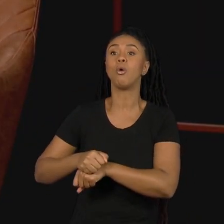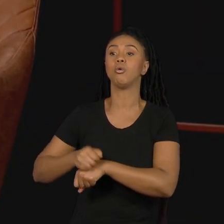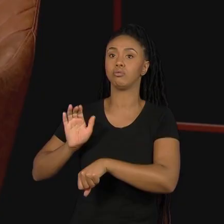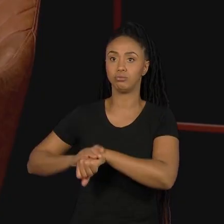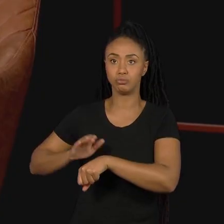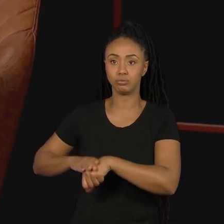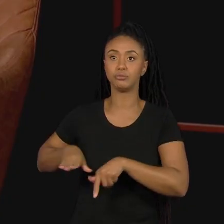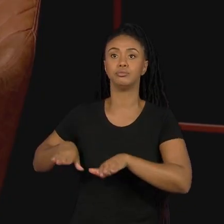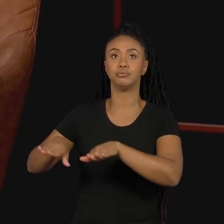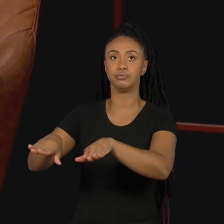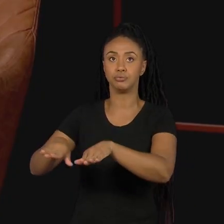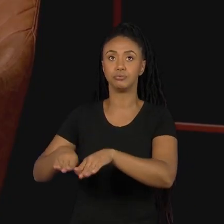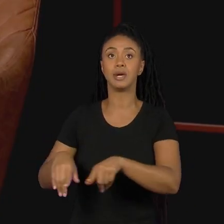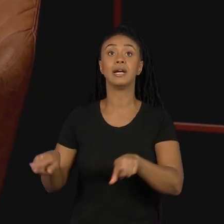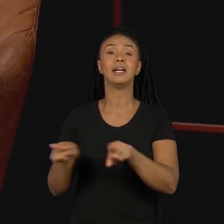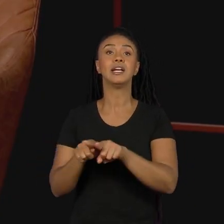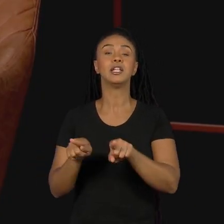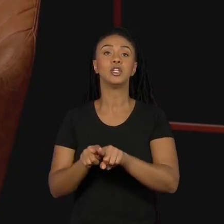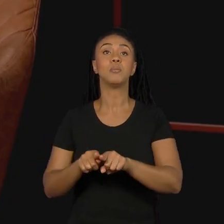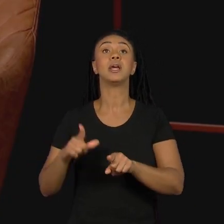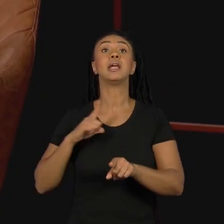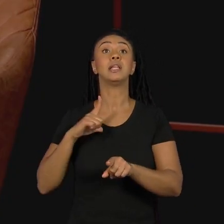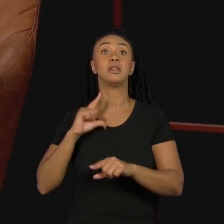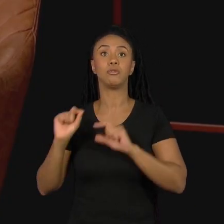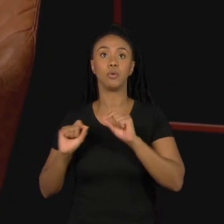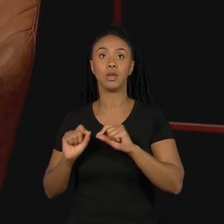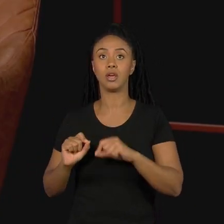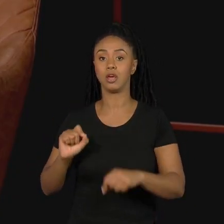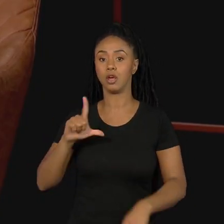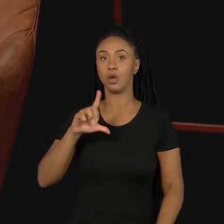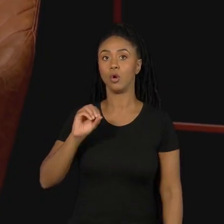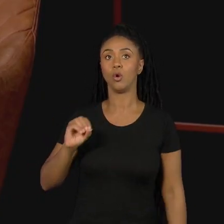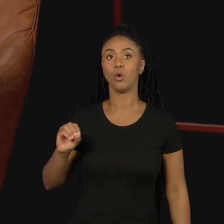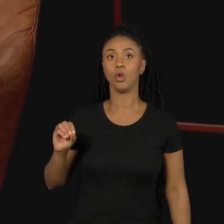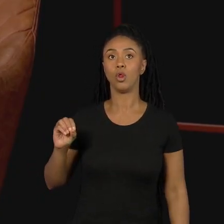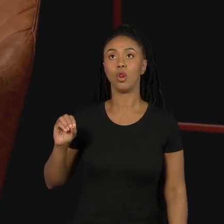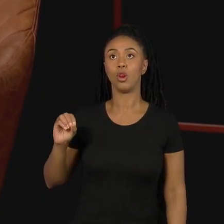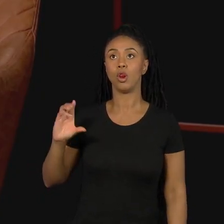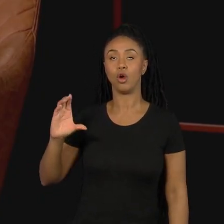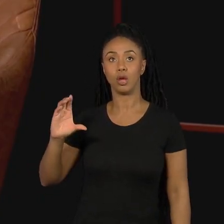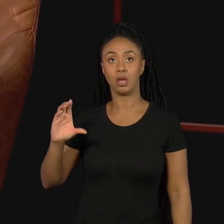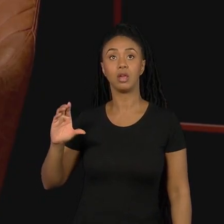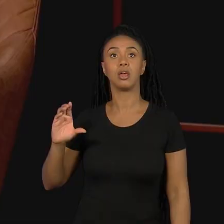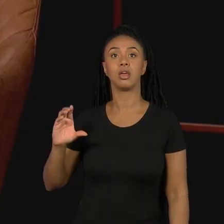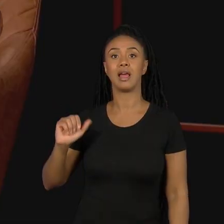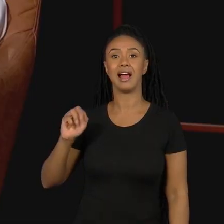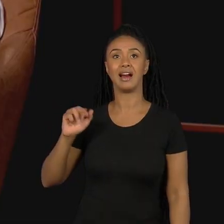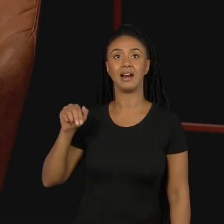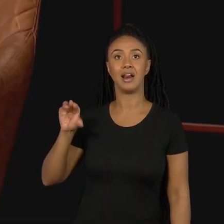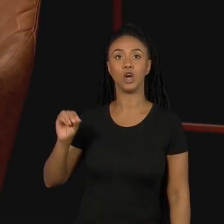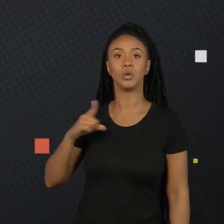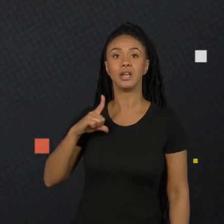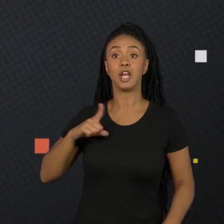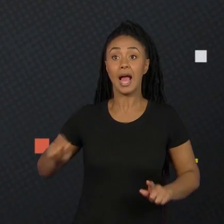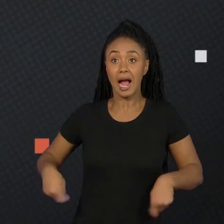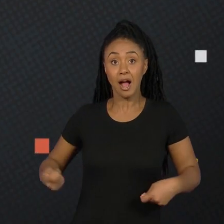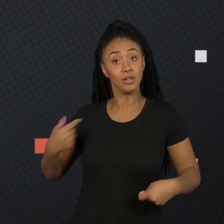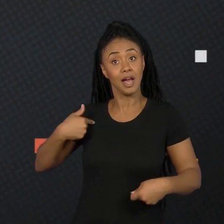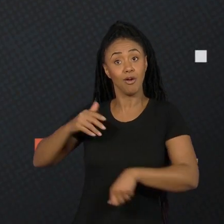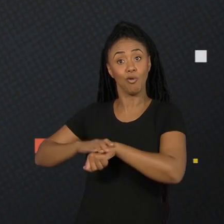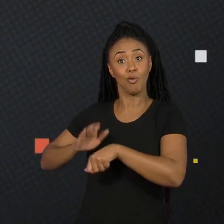Tenho o melhor disco de rock and roll do Brasil, que é o Loki, do Arnaldo Batista. Na capa ele está com uma calça que eu fiz para ele.